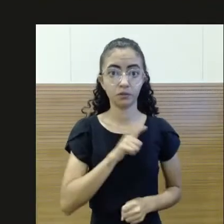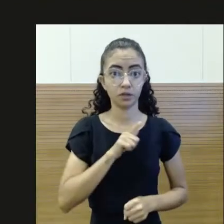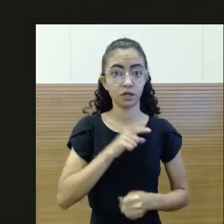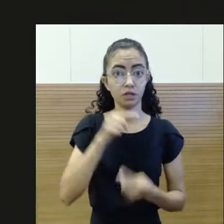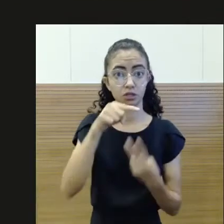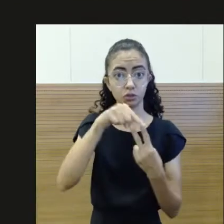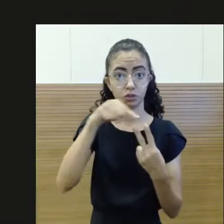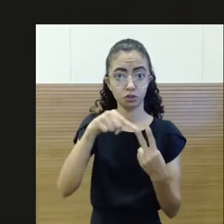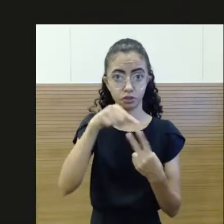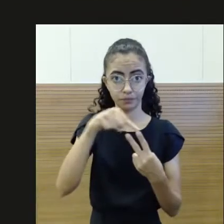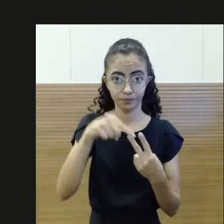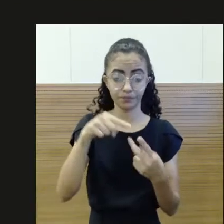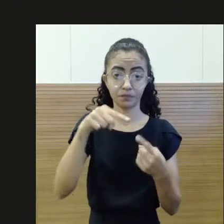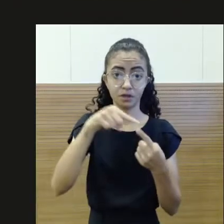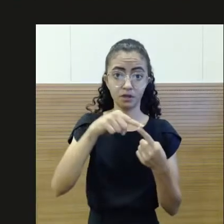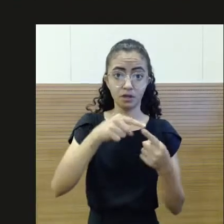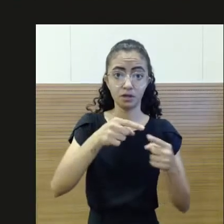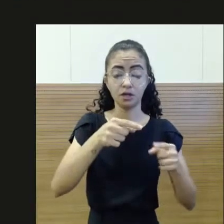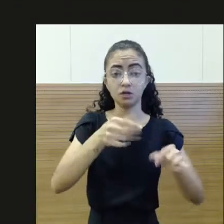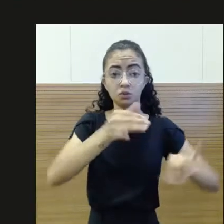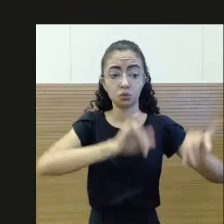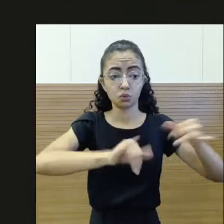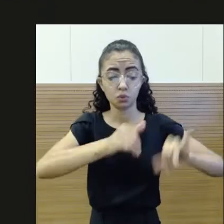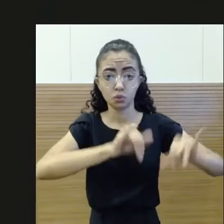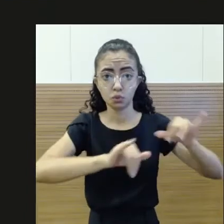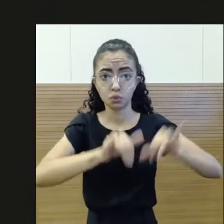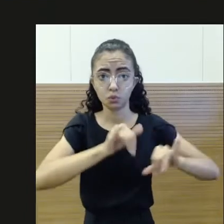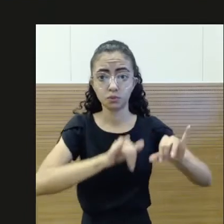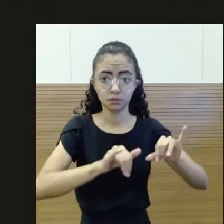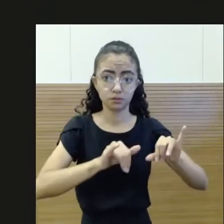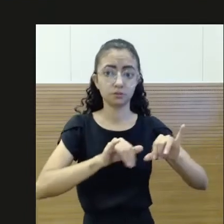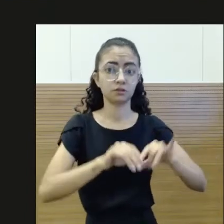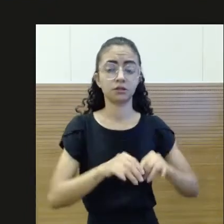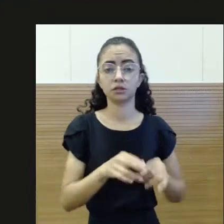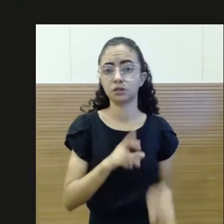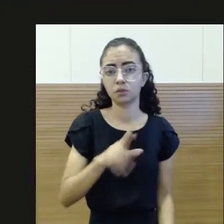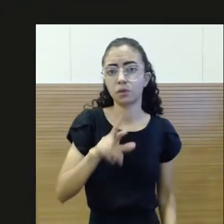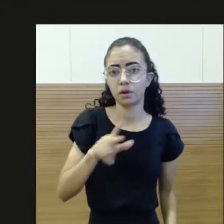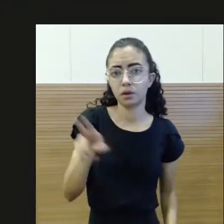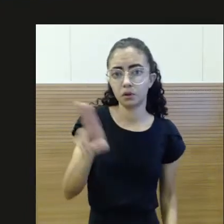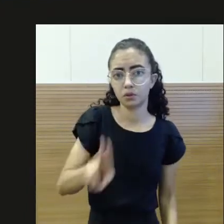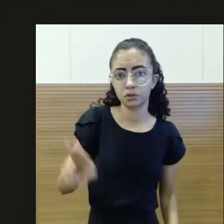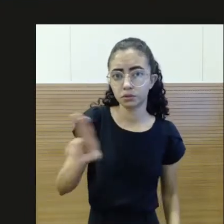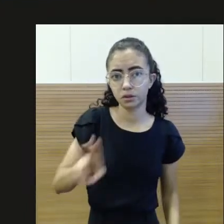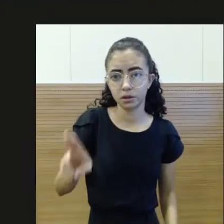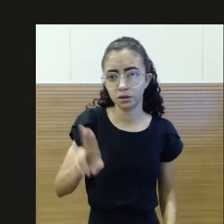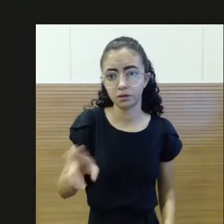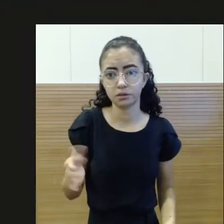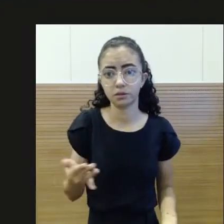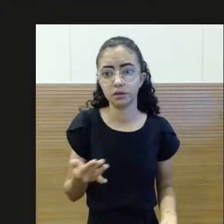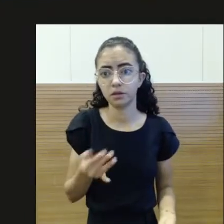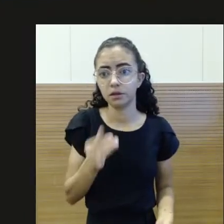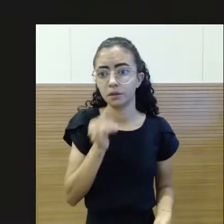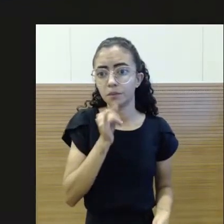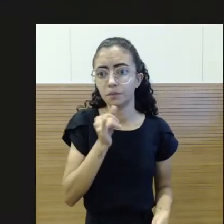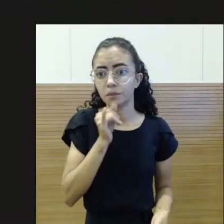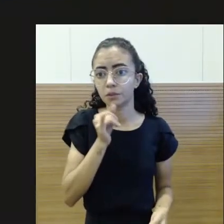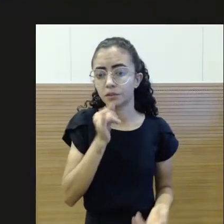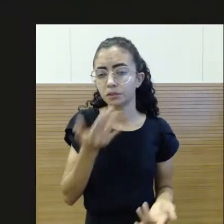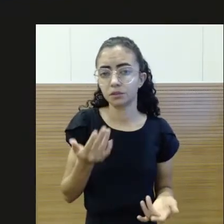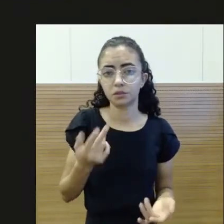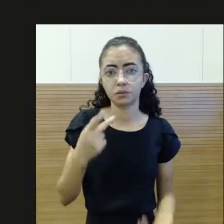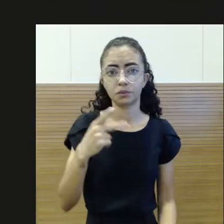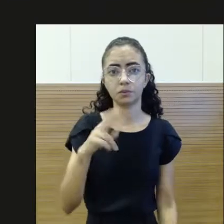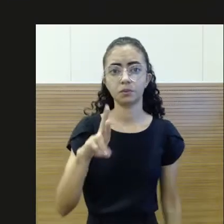são substâncias que não são utilizadas em cozinhas, como, por exemplo, os isolados proteicos, o glúten, a caseína, a proteína